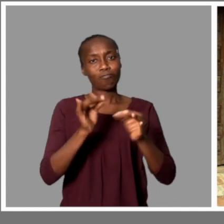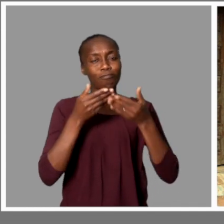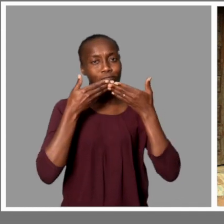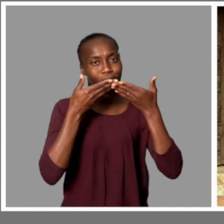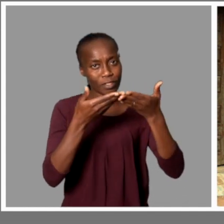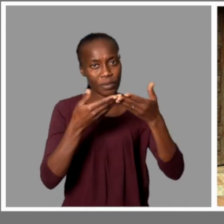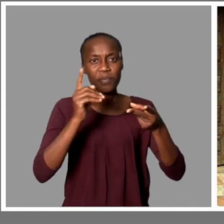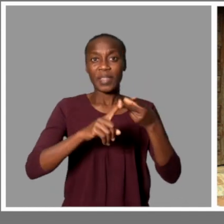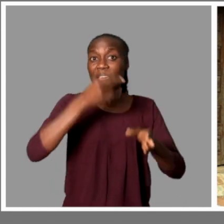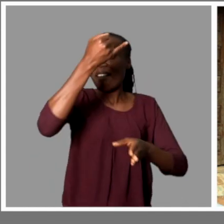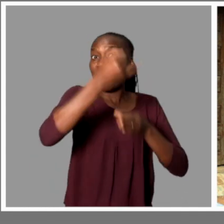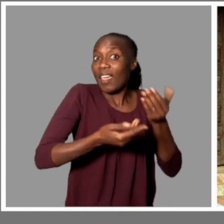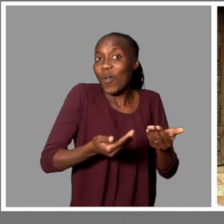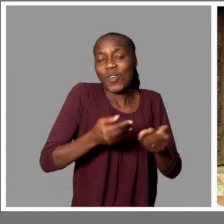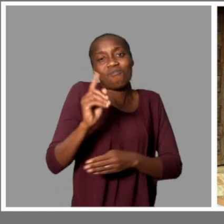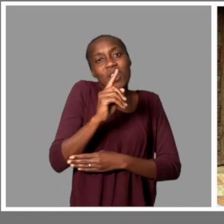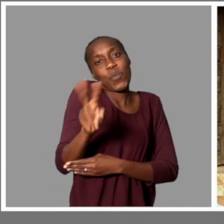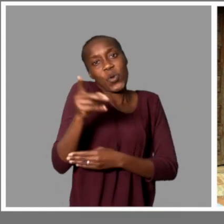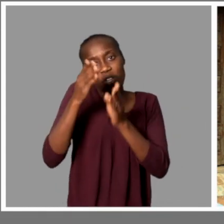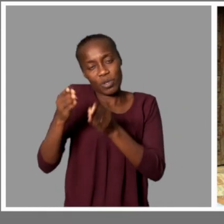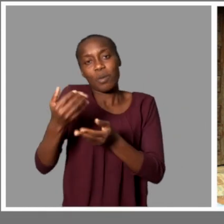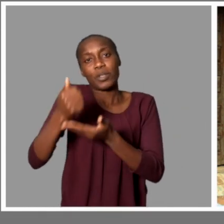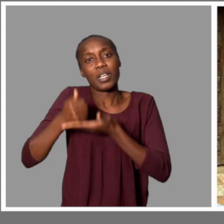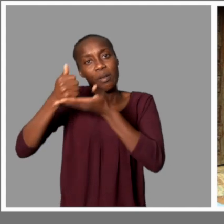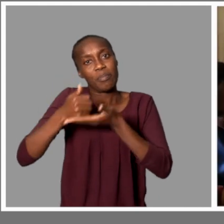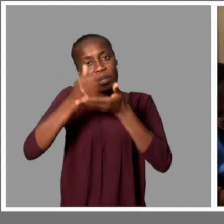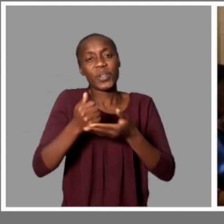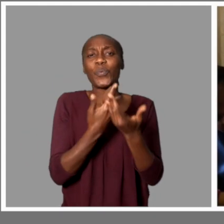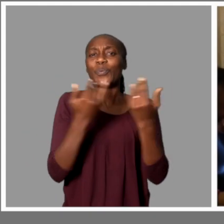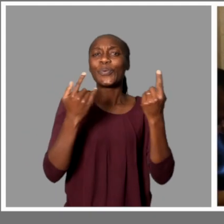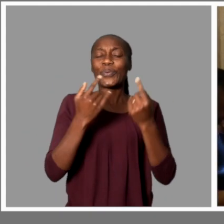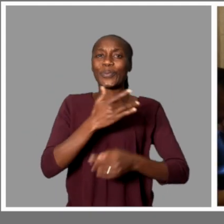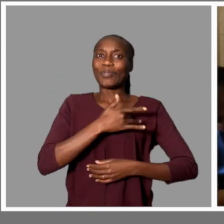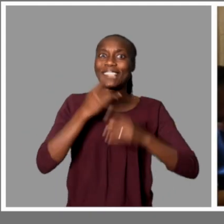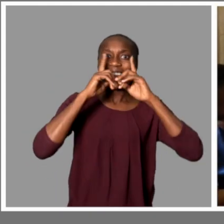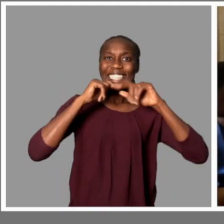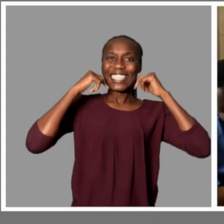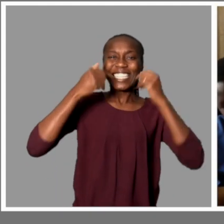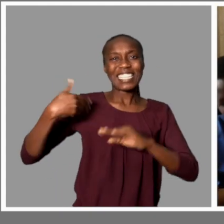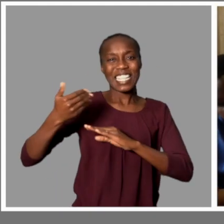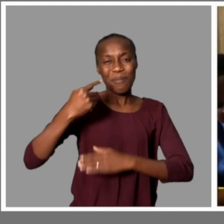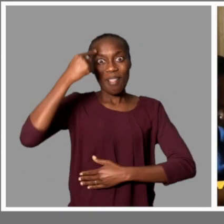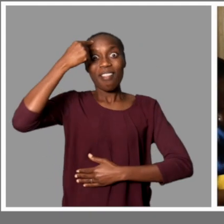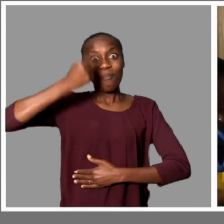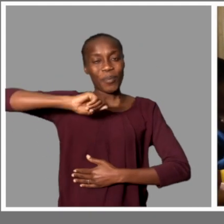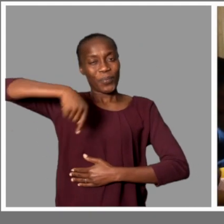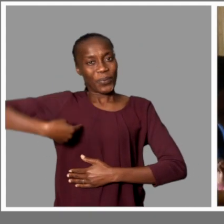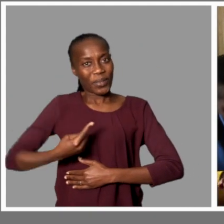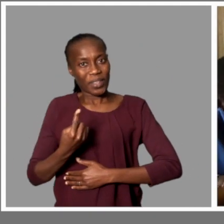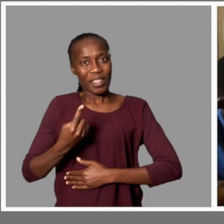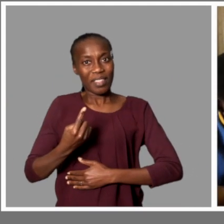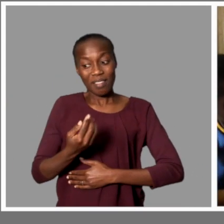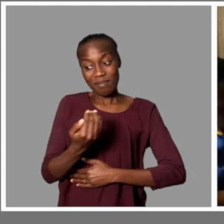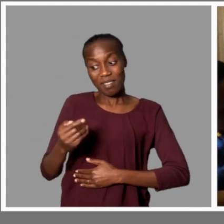não termina por aqui, faz mais para outras pessoas. Estão muito contentes mesmo, porque sempre lembram de nós,